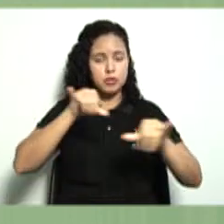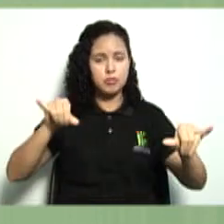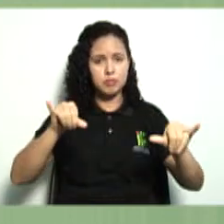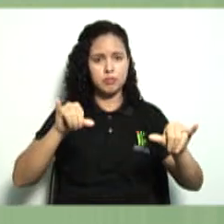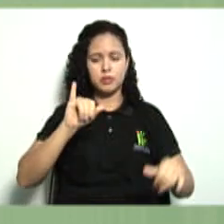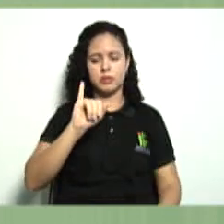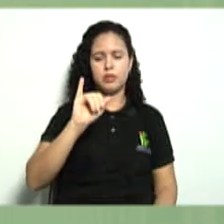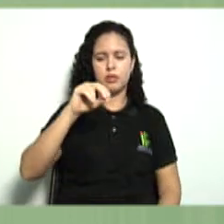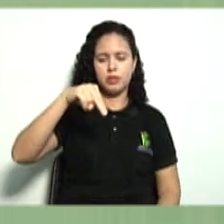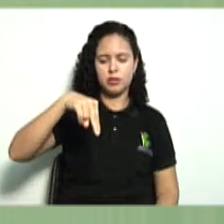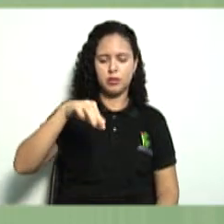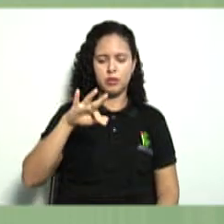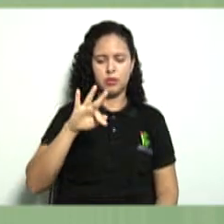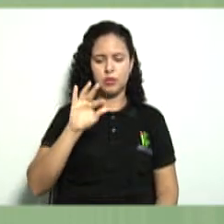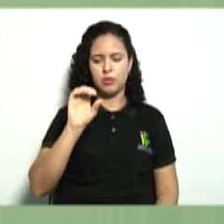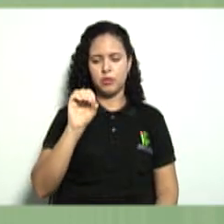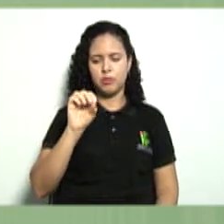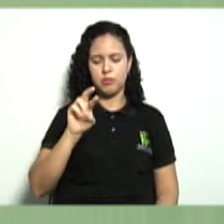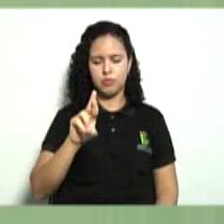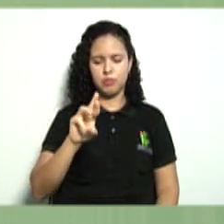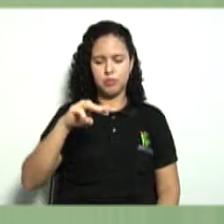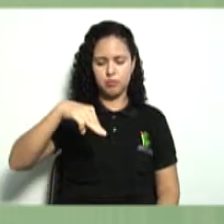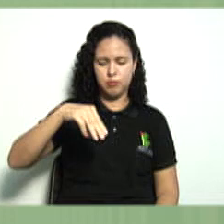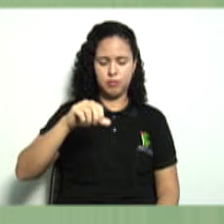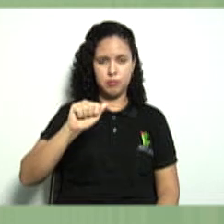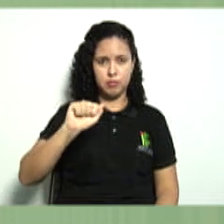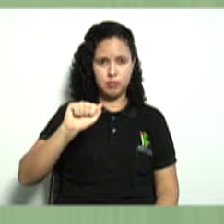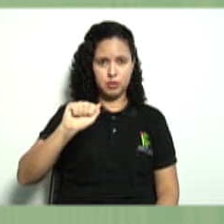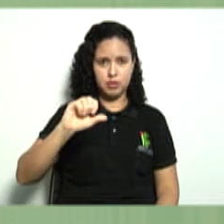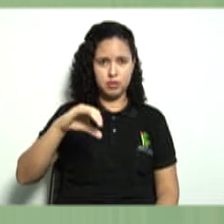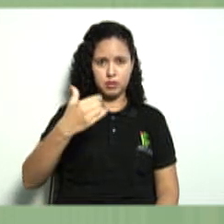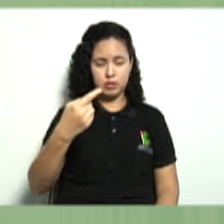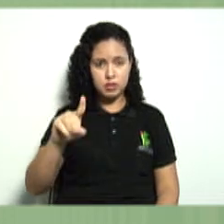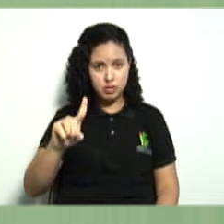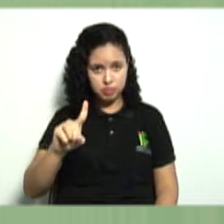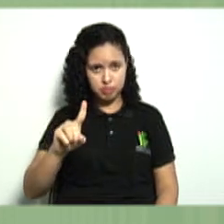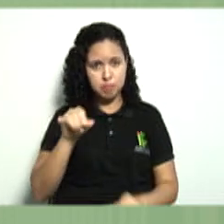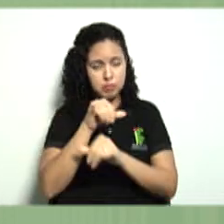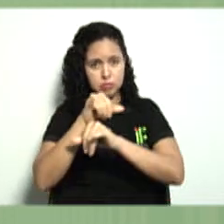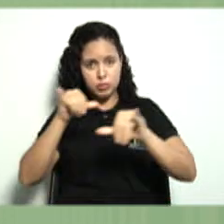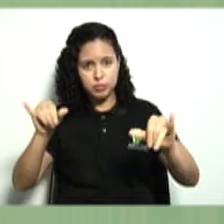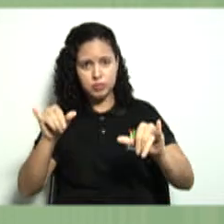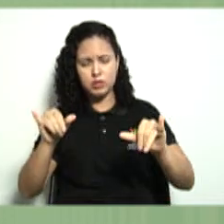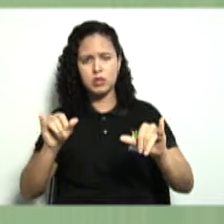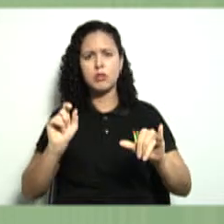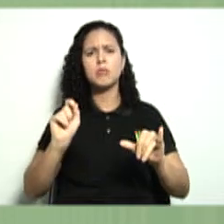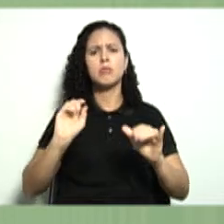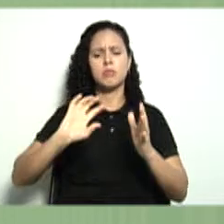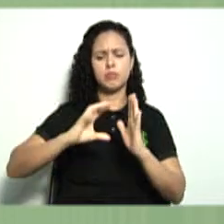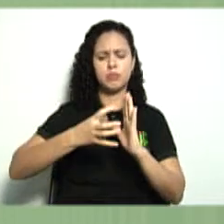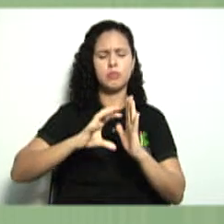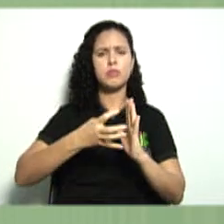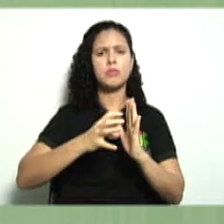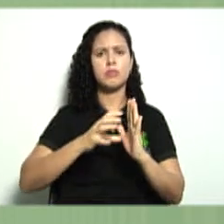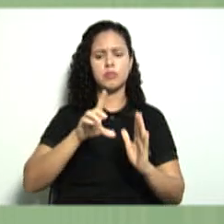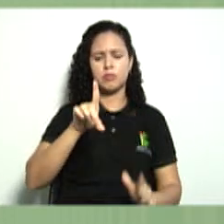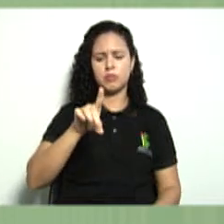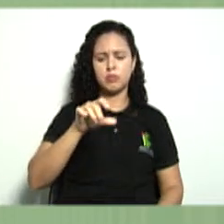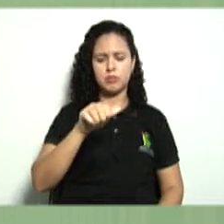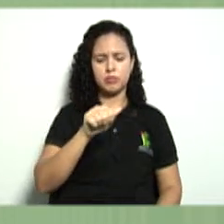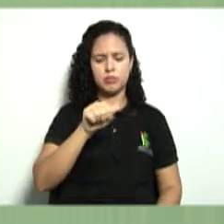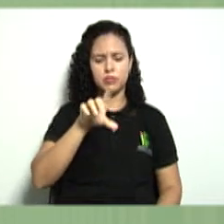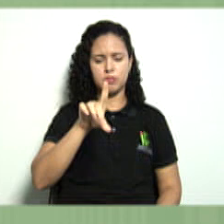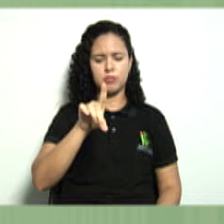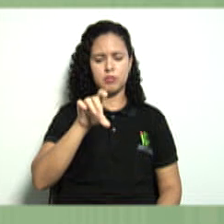A informação é gerada como? Primeiro, o que são dados em informática, certo?